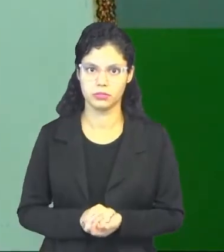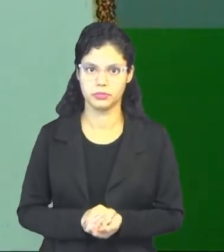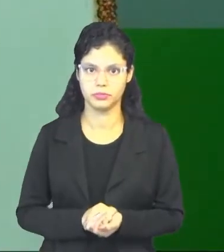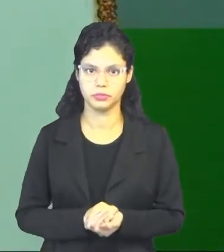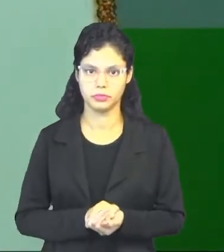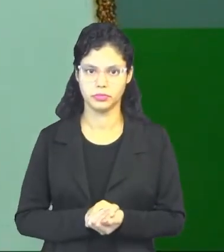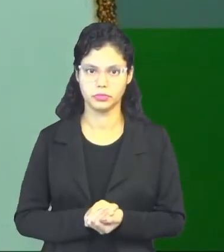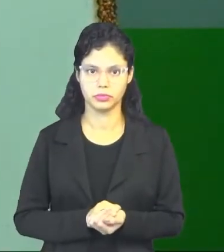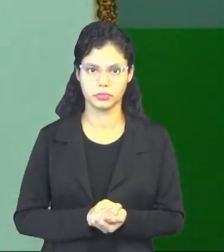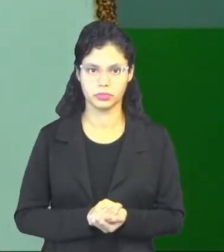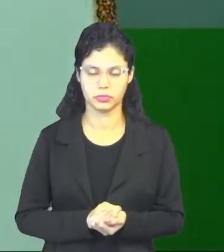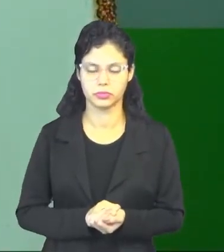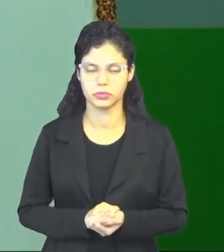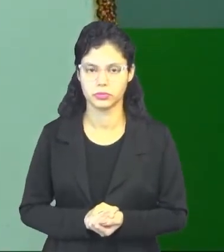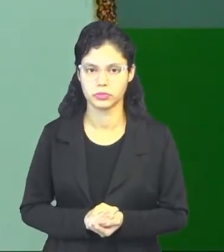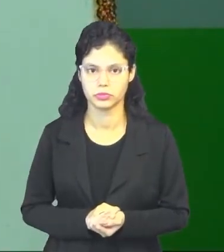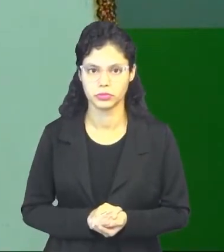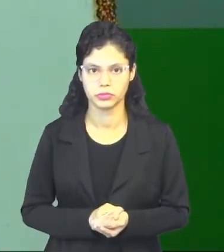era